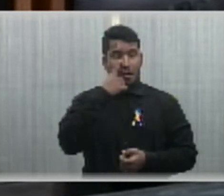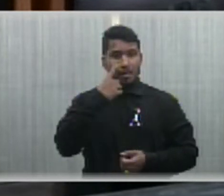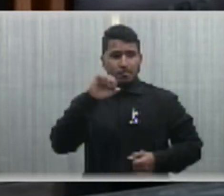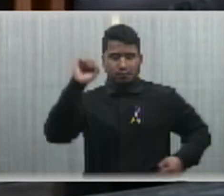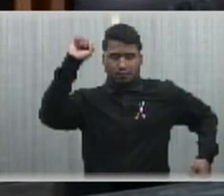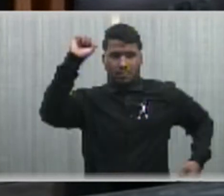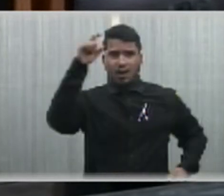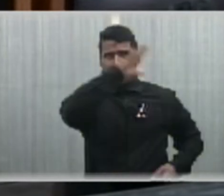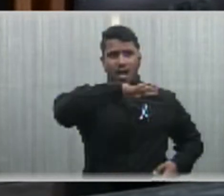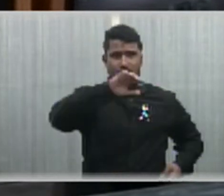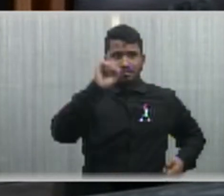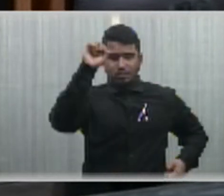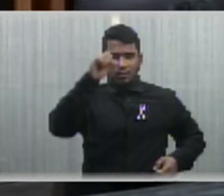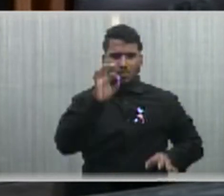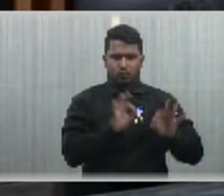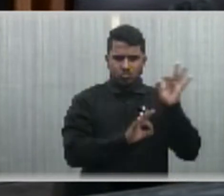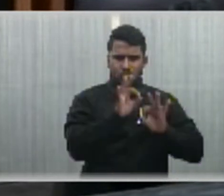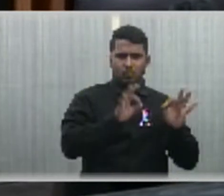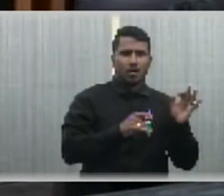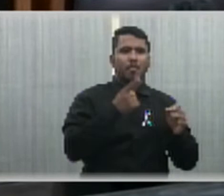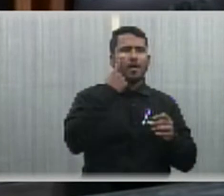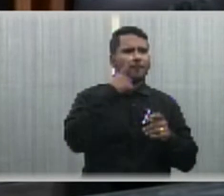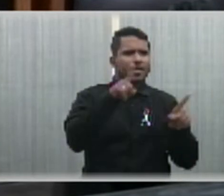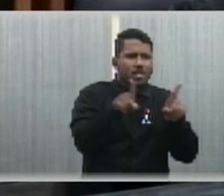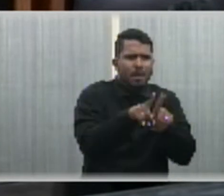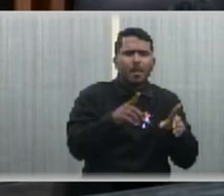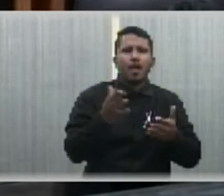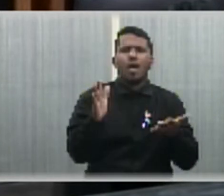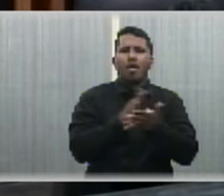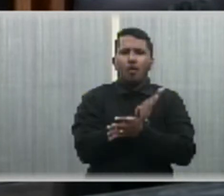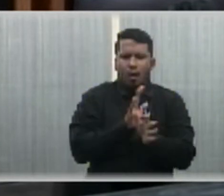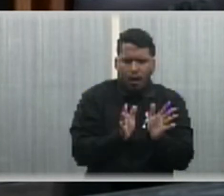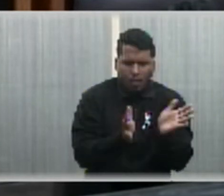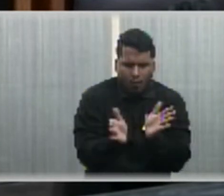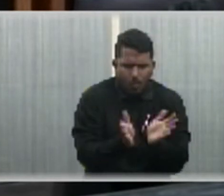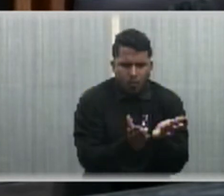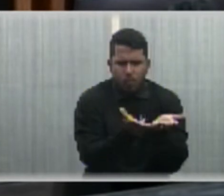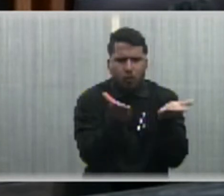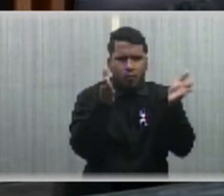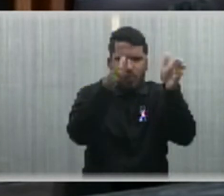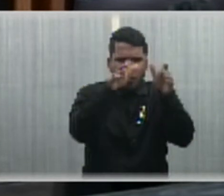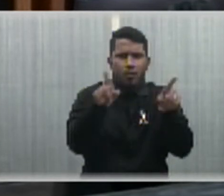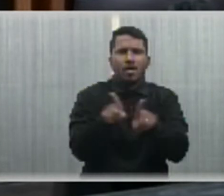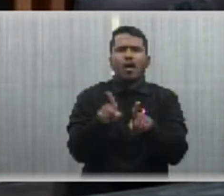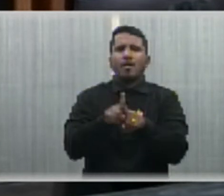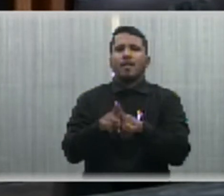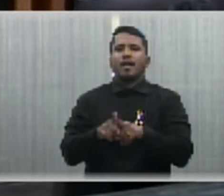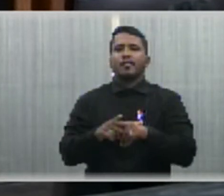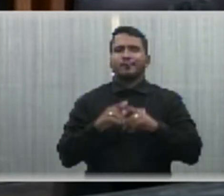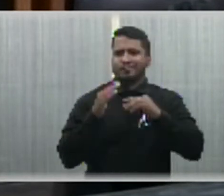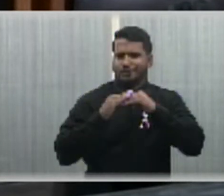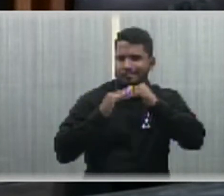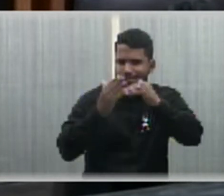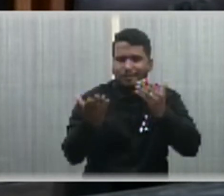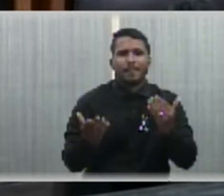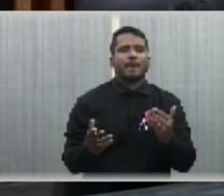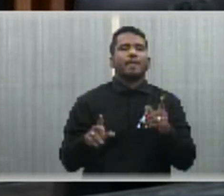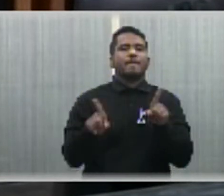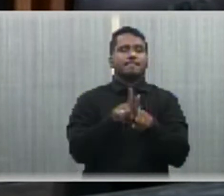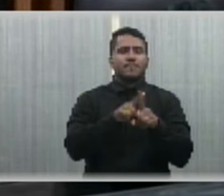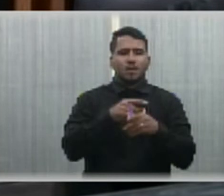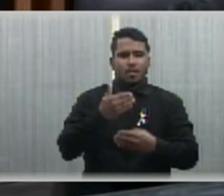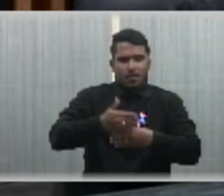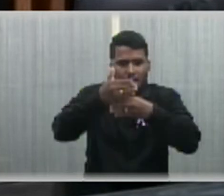artesanato, e ele vê como é que é produzido as peças de barro, para nós podermos levar os nossos turistas